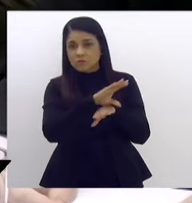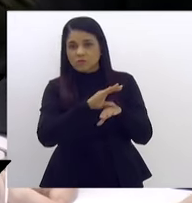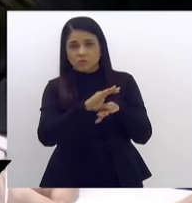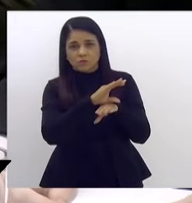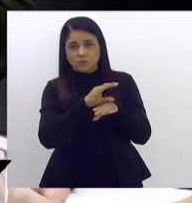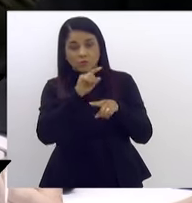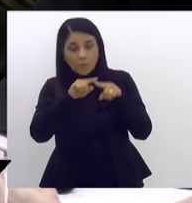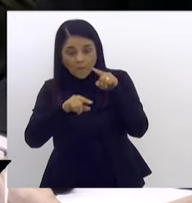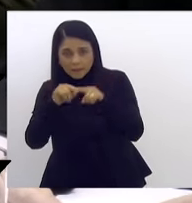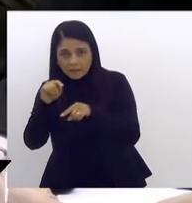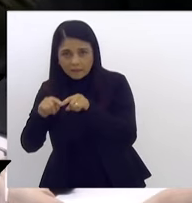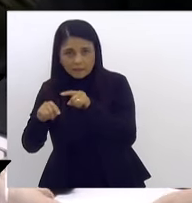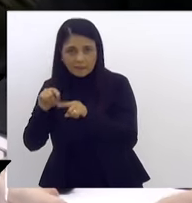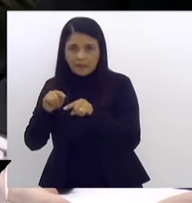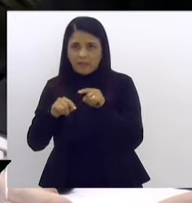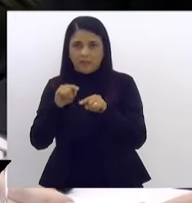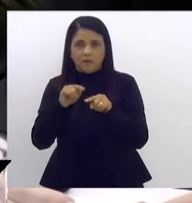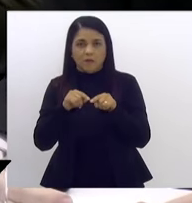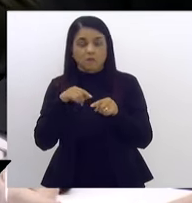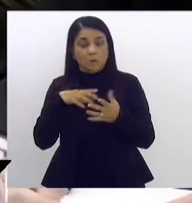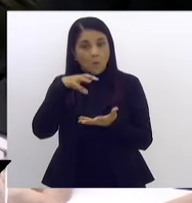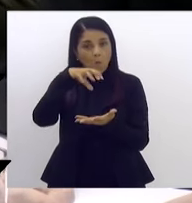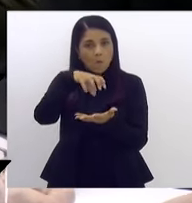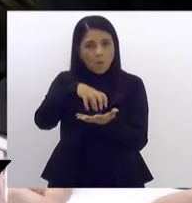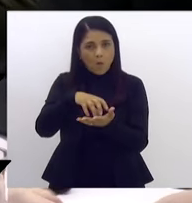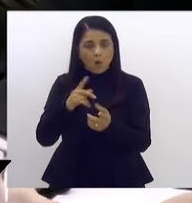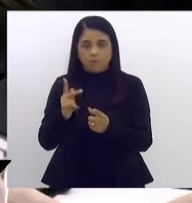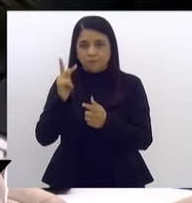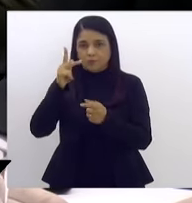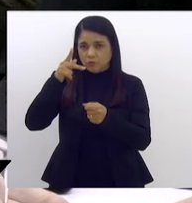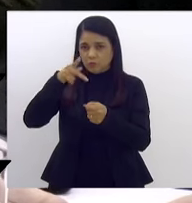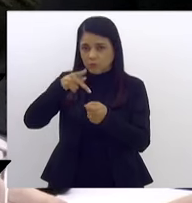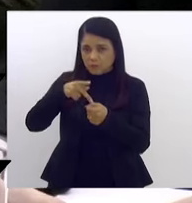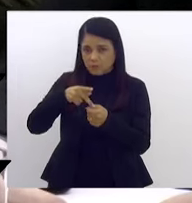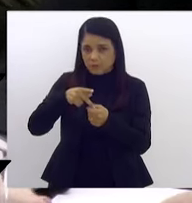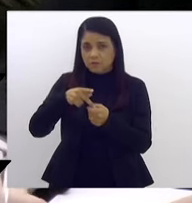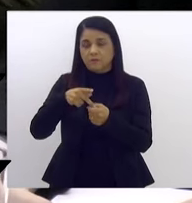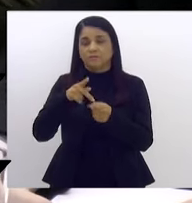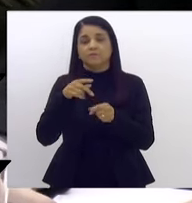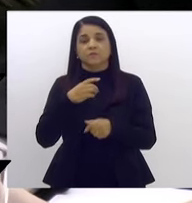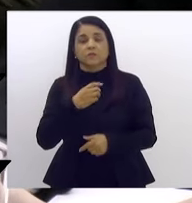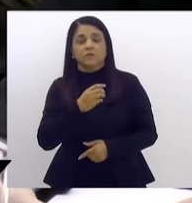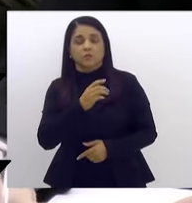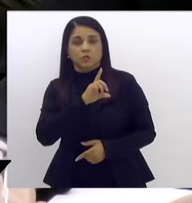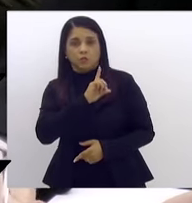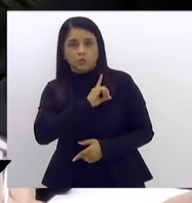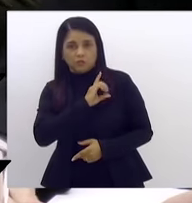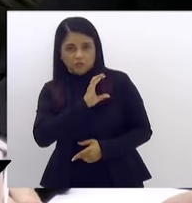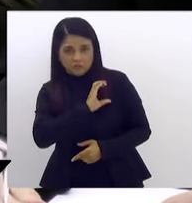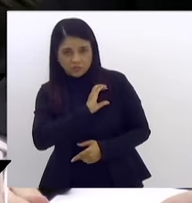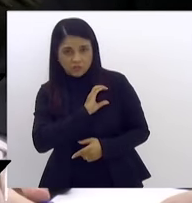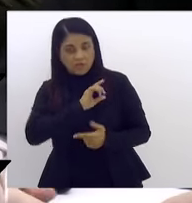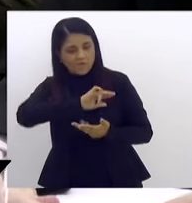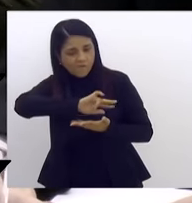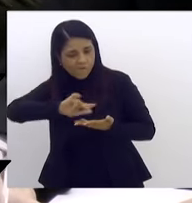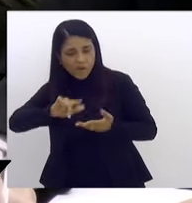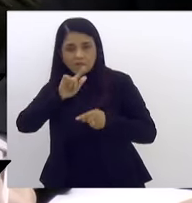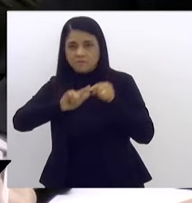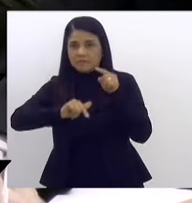material aqui que nós temos o Polo Petroquímico indem com a produção de vários materiais derivados de